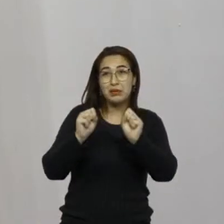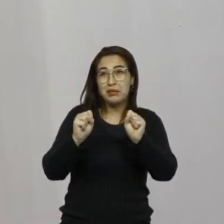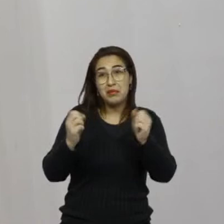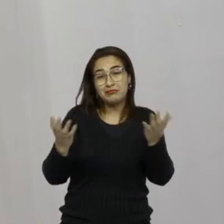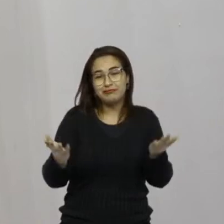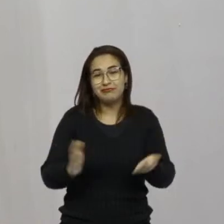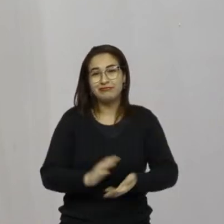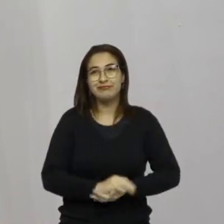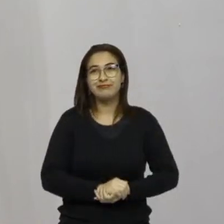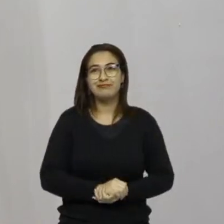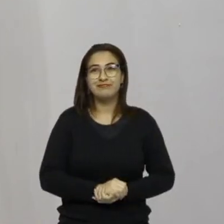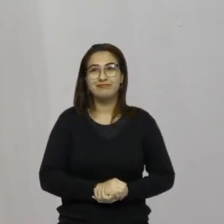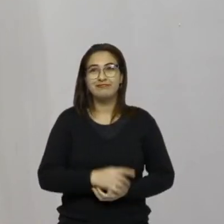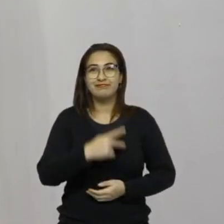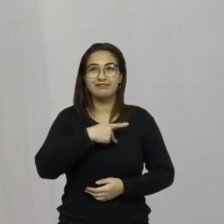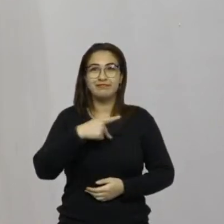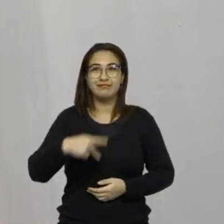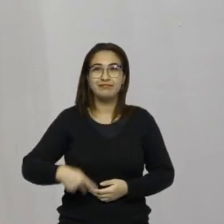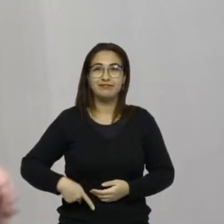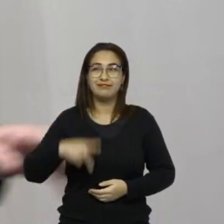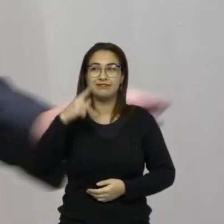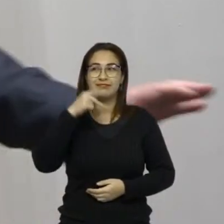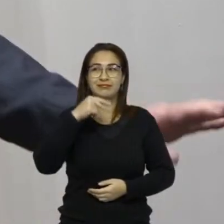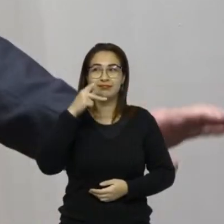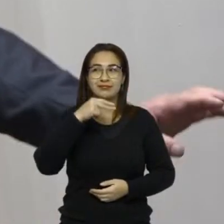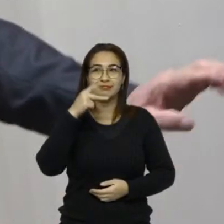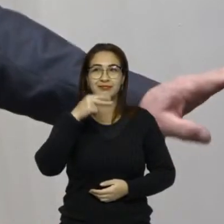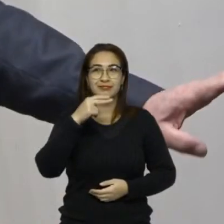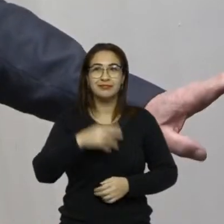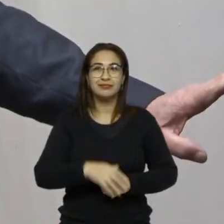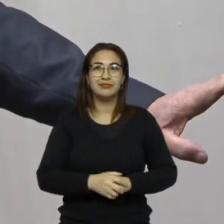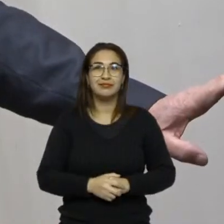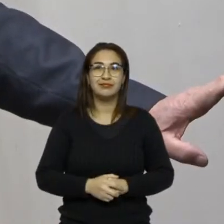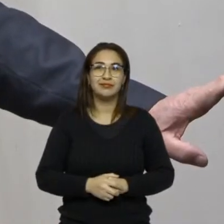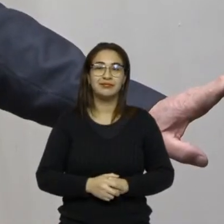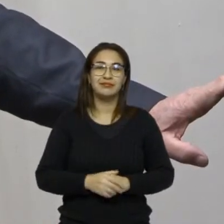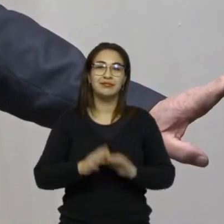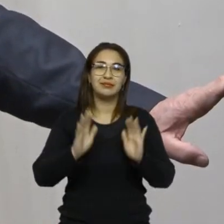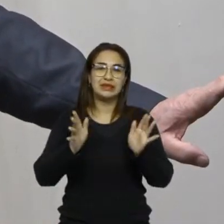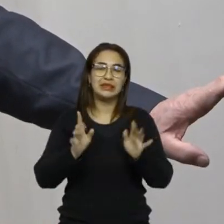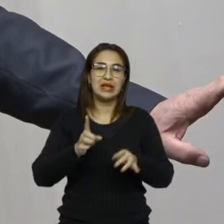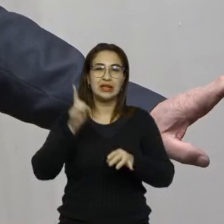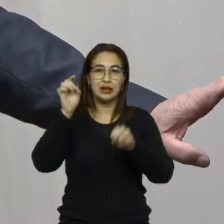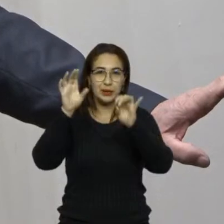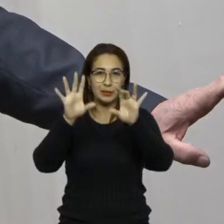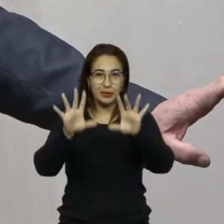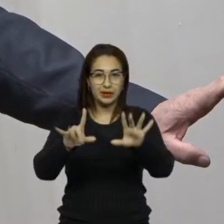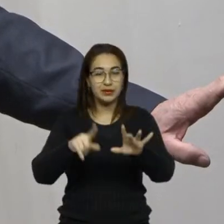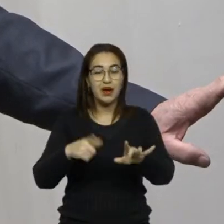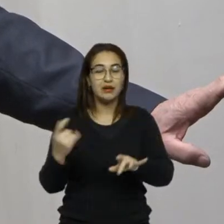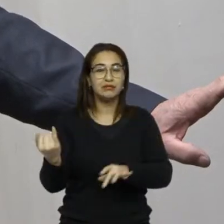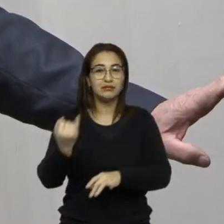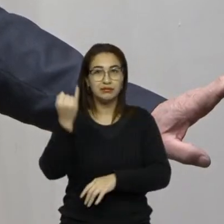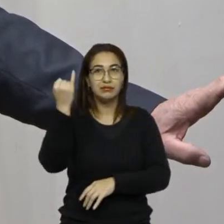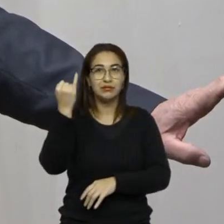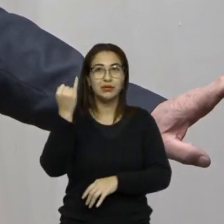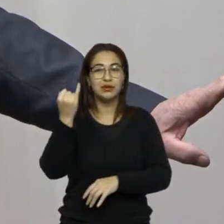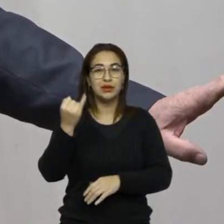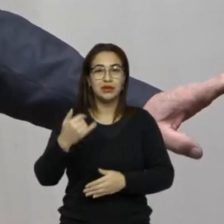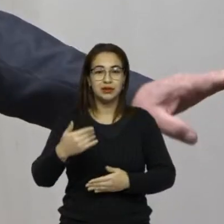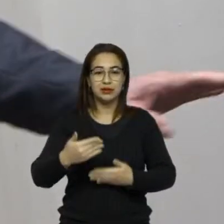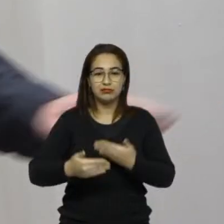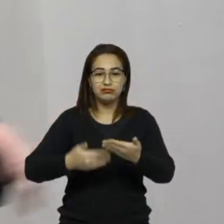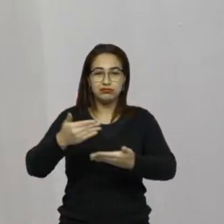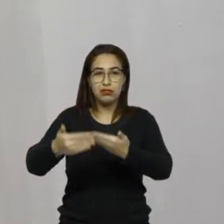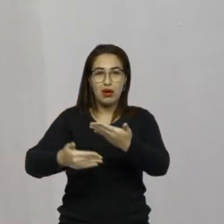Senhor presidente, deputado Kennedy Nunes, nós já a benção é importante na nossa caminhada, na